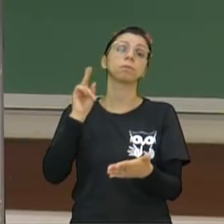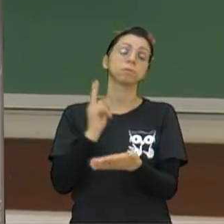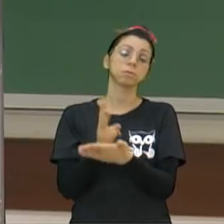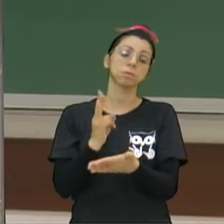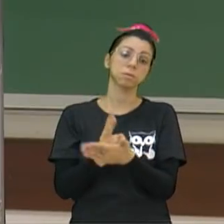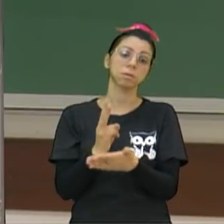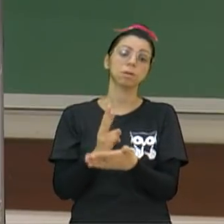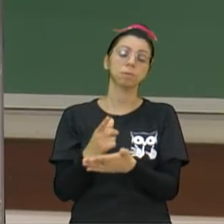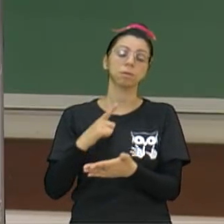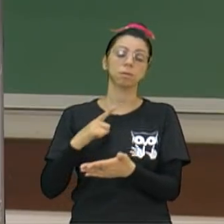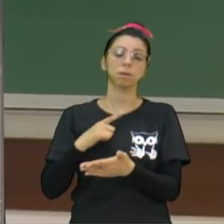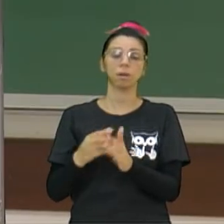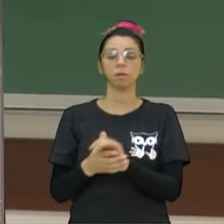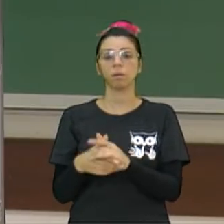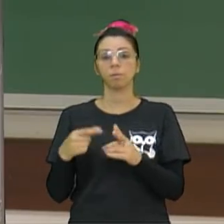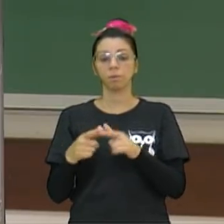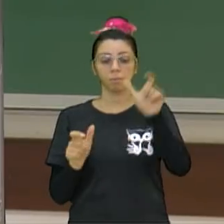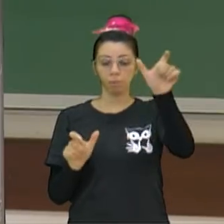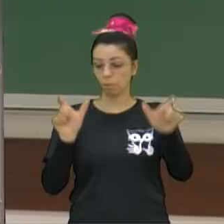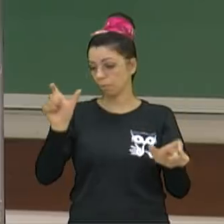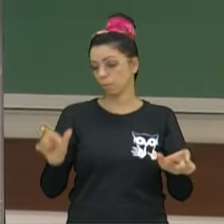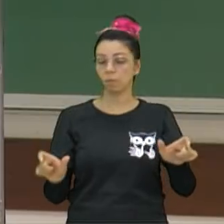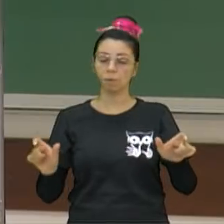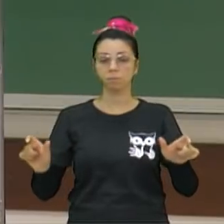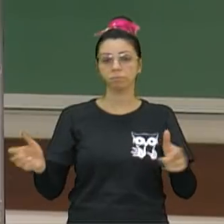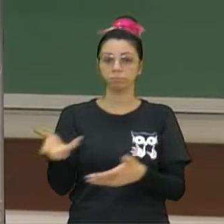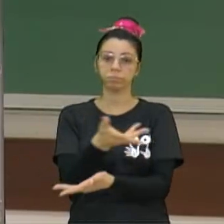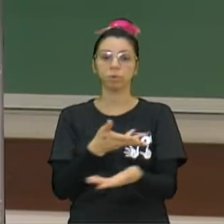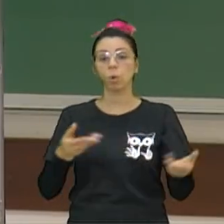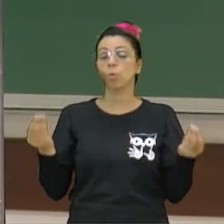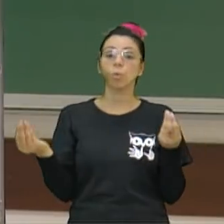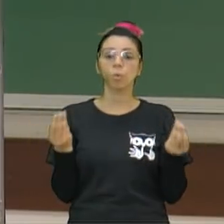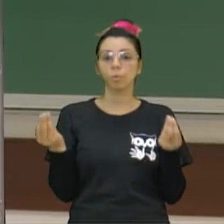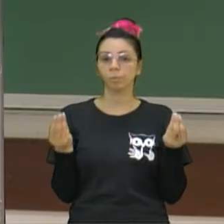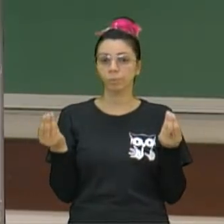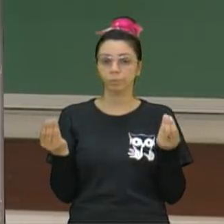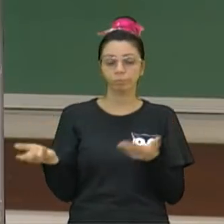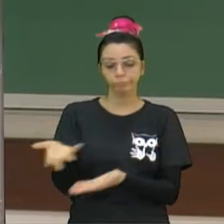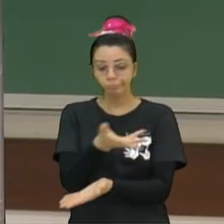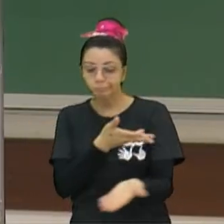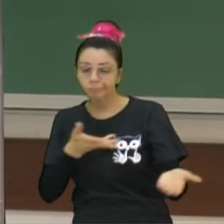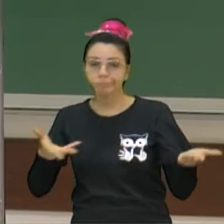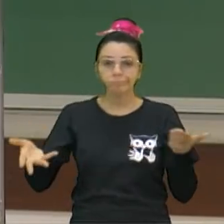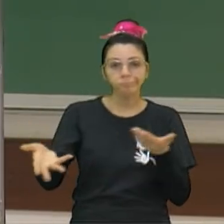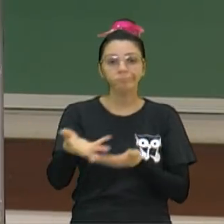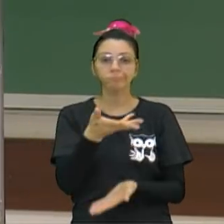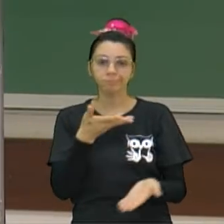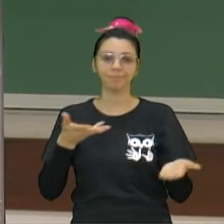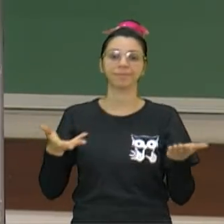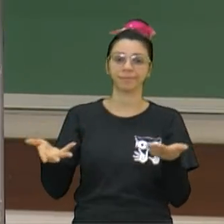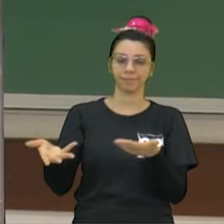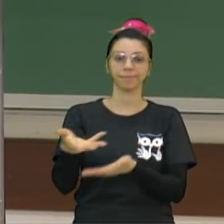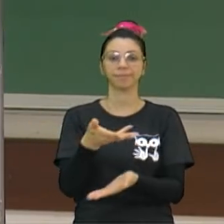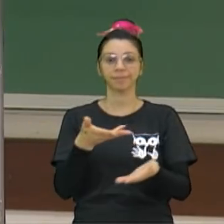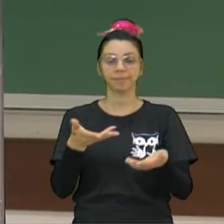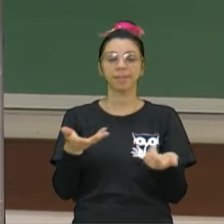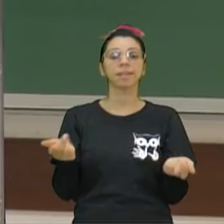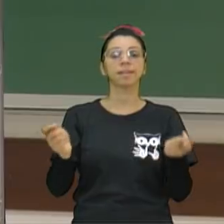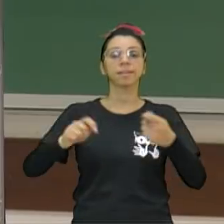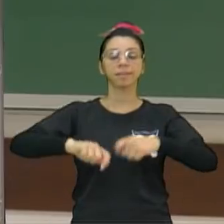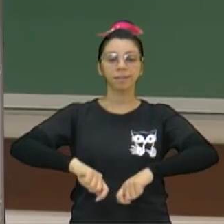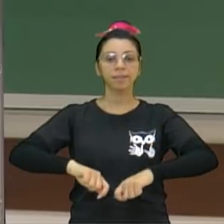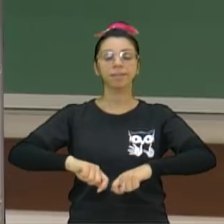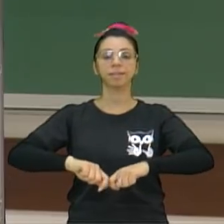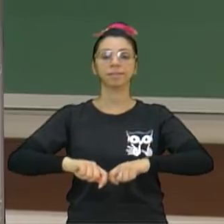interação humana, haverá conflitos de ideias. Então, como mediar esses conflitos, como ter essa sacada de assertividade, é que vai ser aí